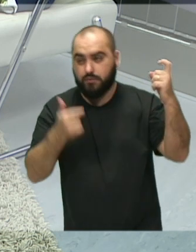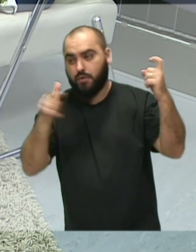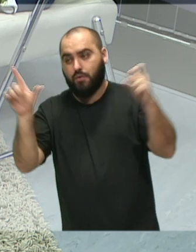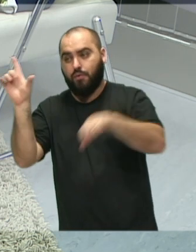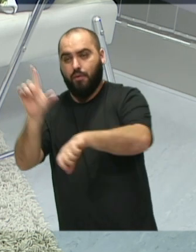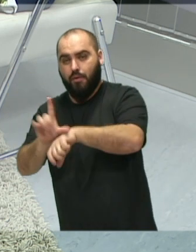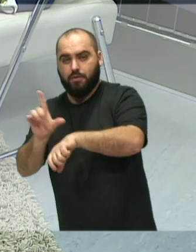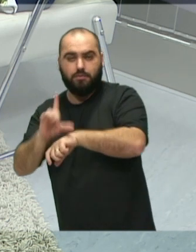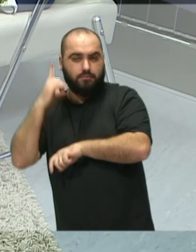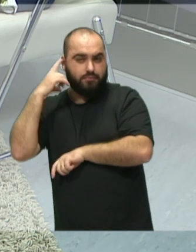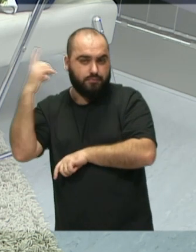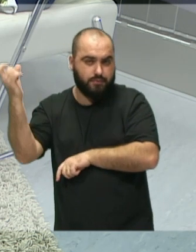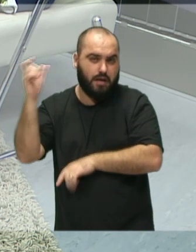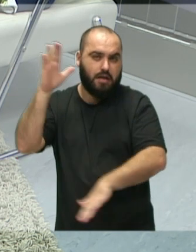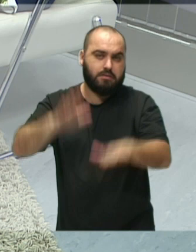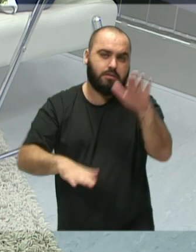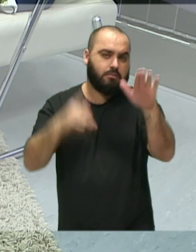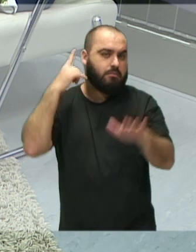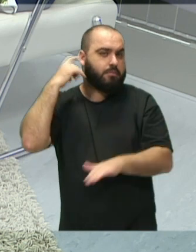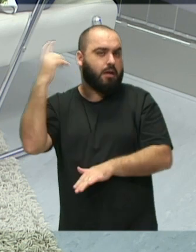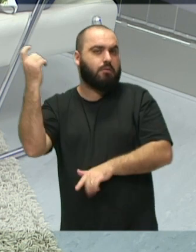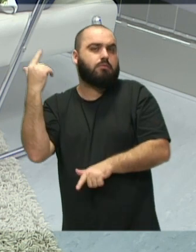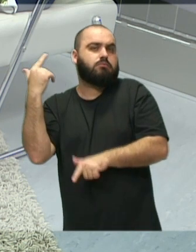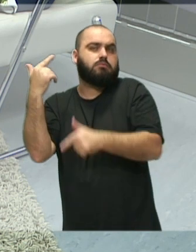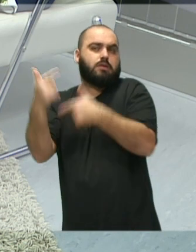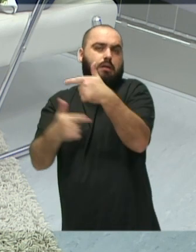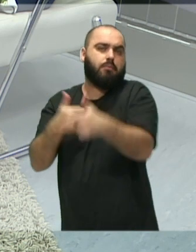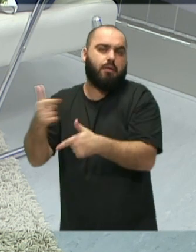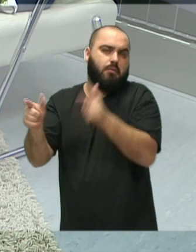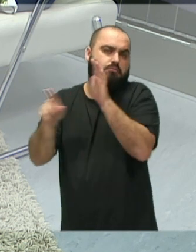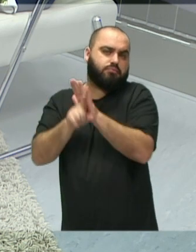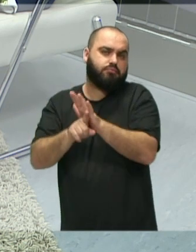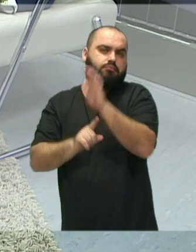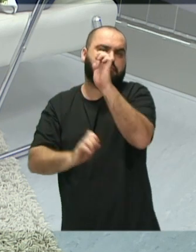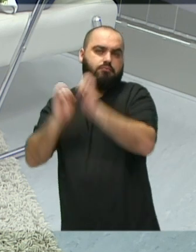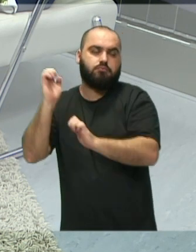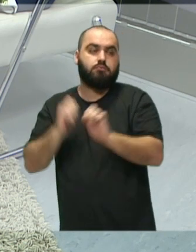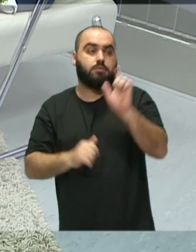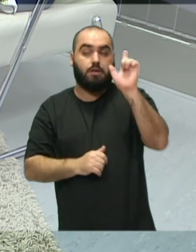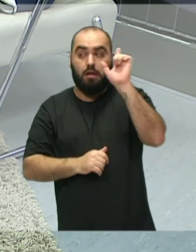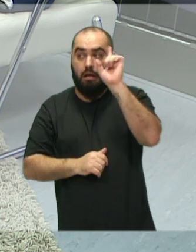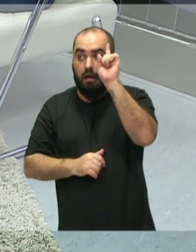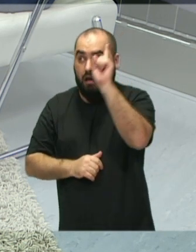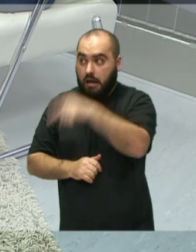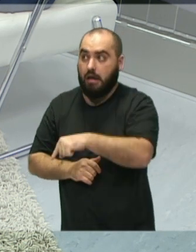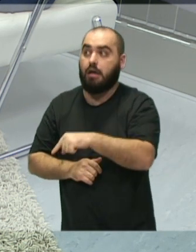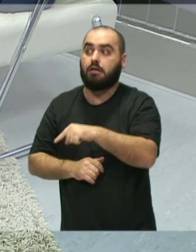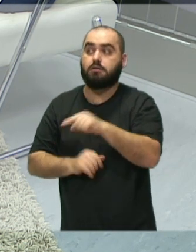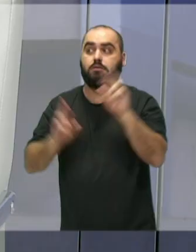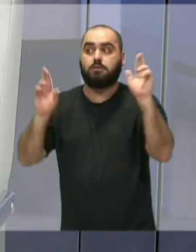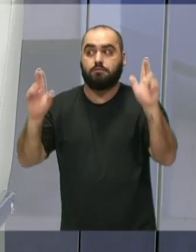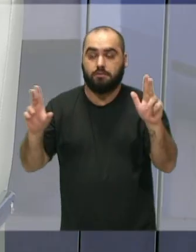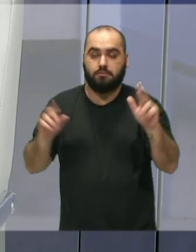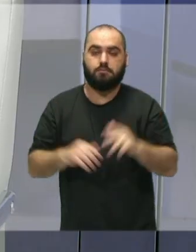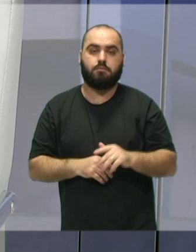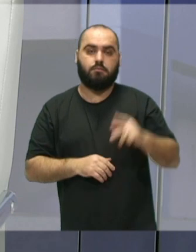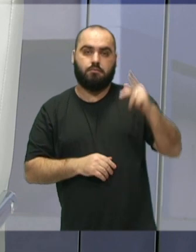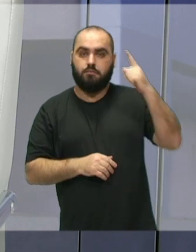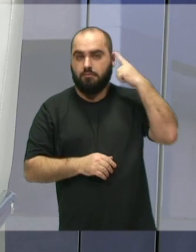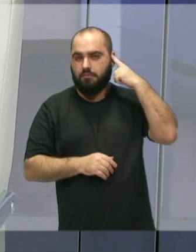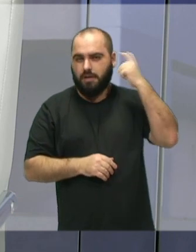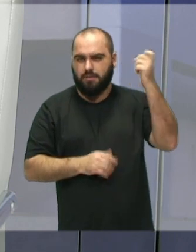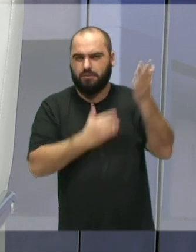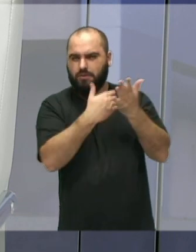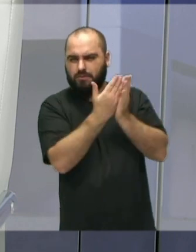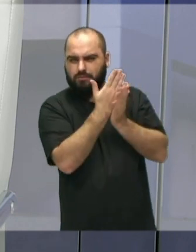também a questão, às vezes, de barulho por algum tipo de atividade industrial Que daí ou até obras. Essa é a diferença. A perturbação do